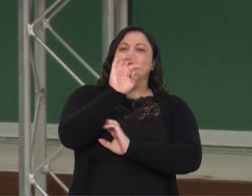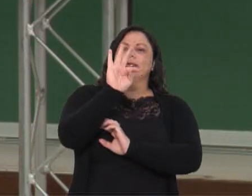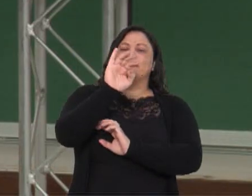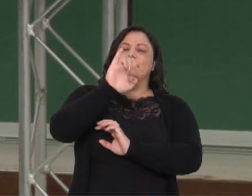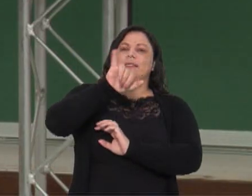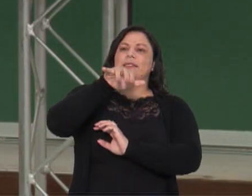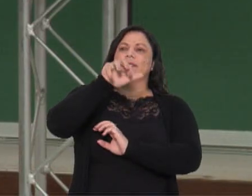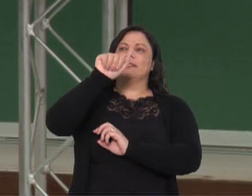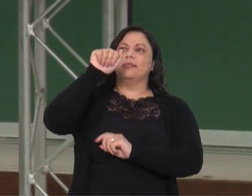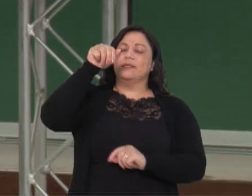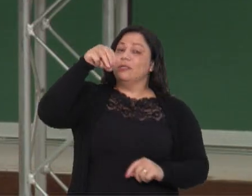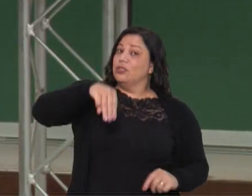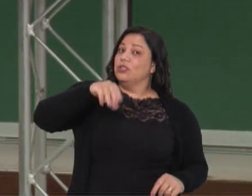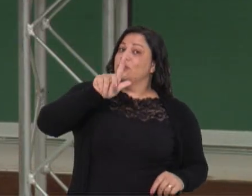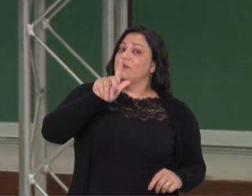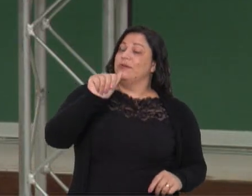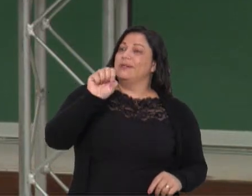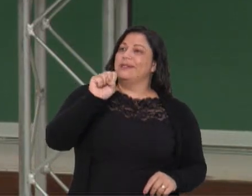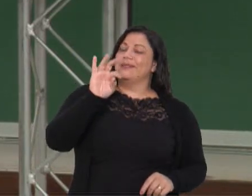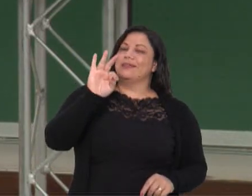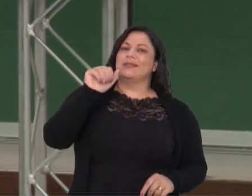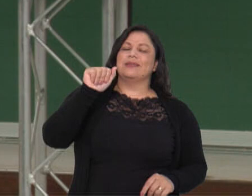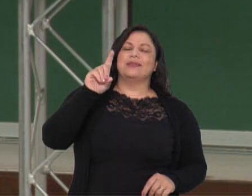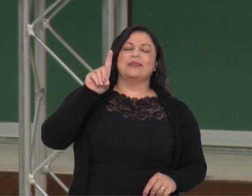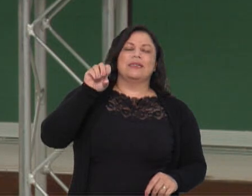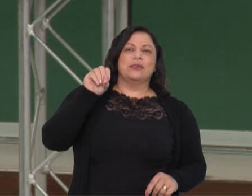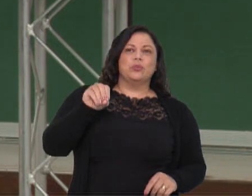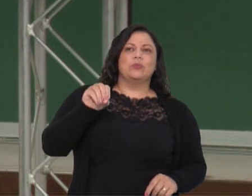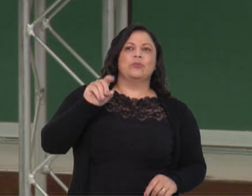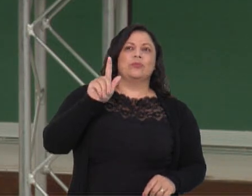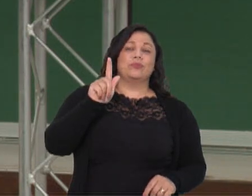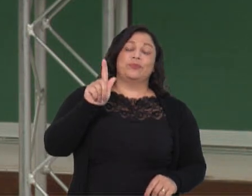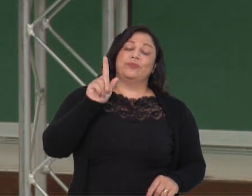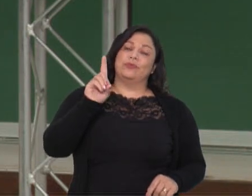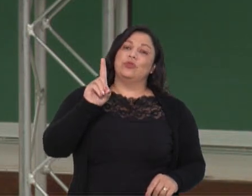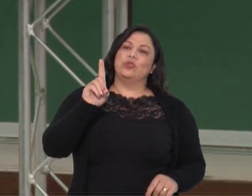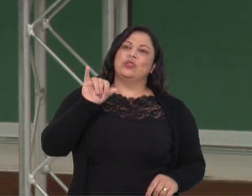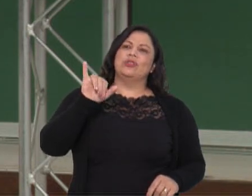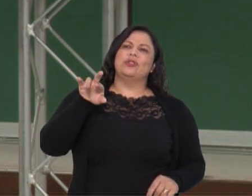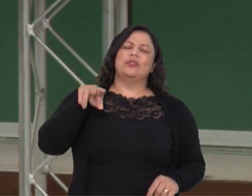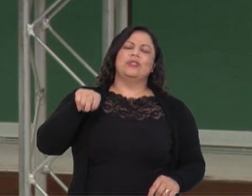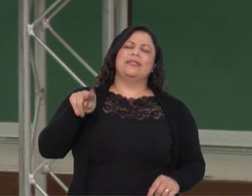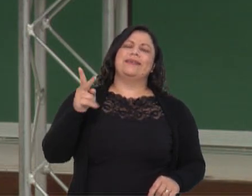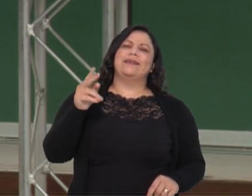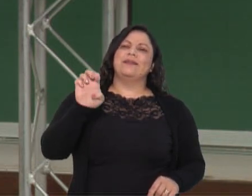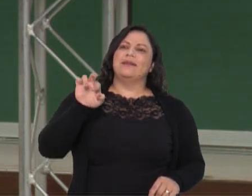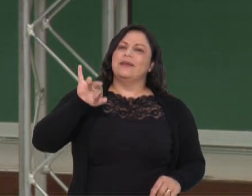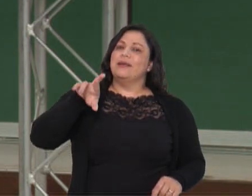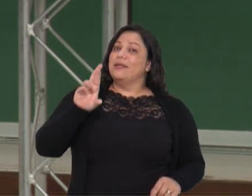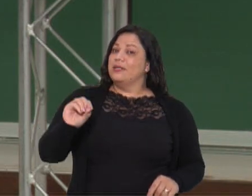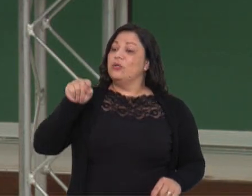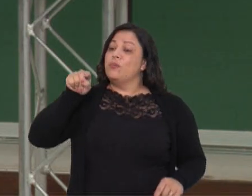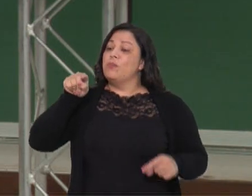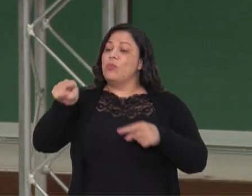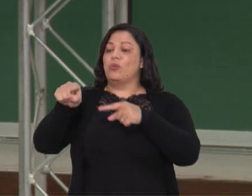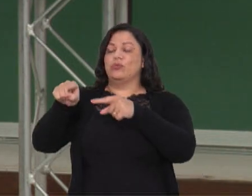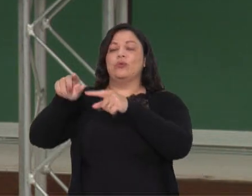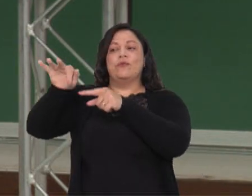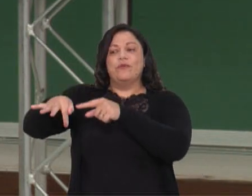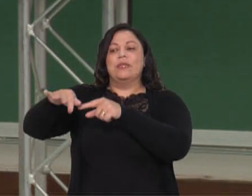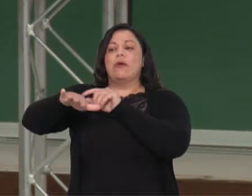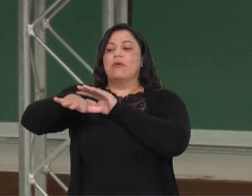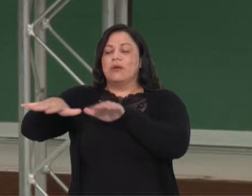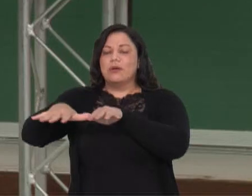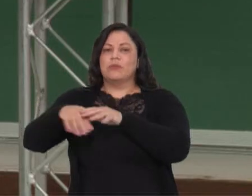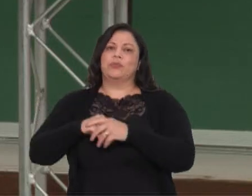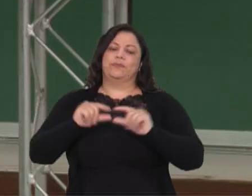usou? Ponto final. Então, veja, o ponto final aqui ele está com 2 funções. Primeiro, fazer uma afirmação e